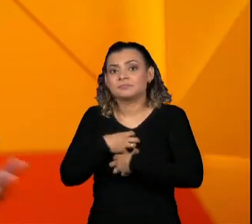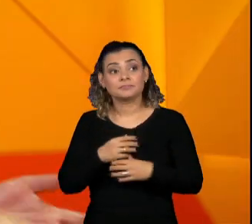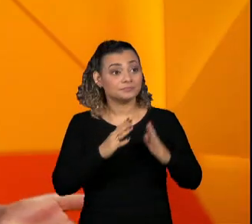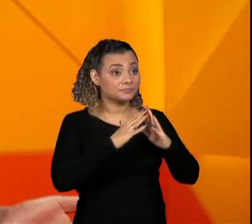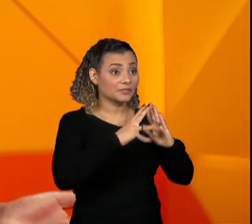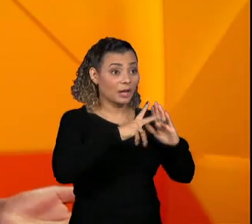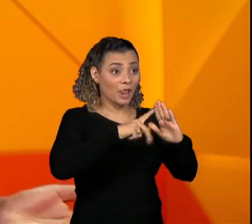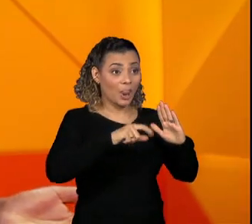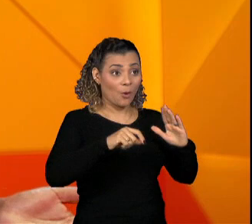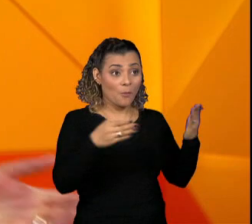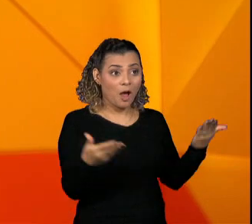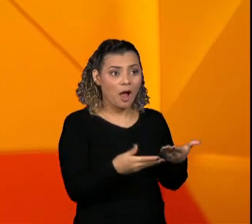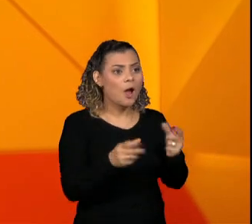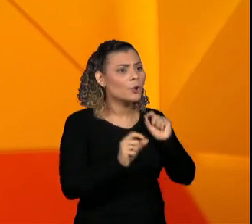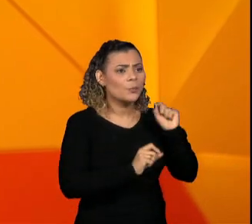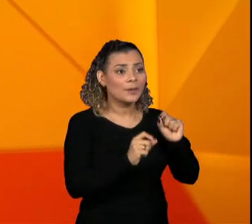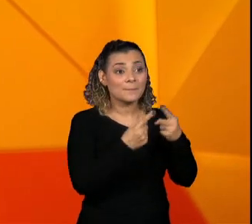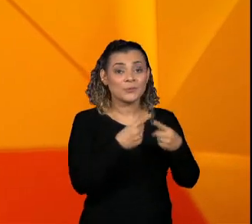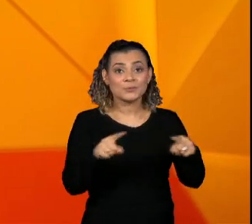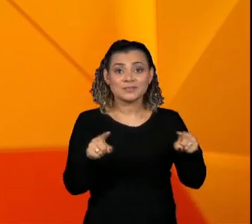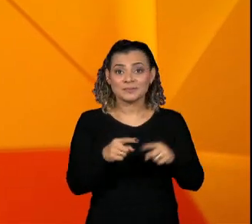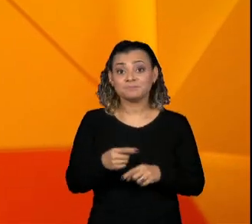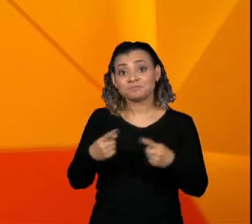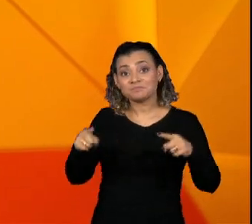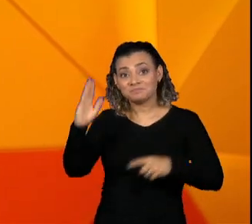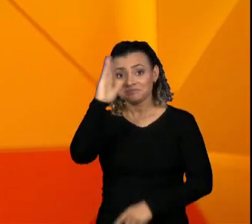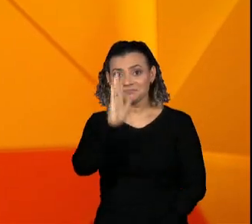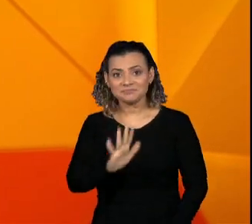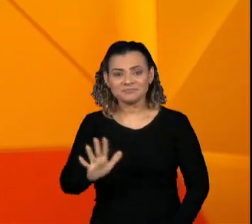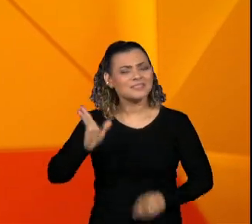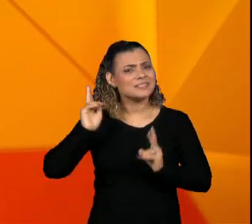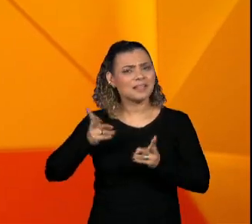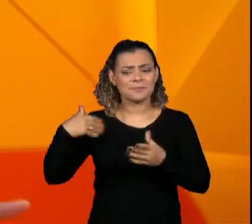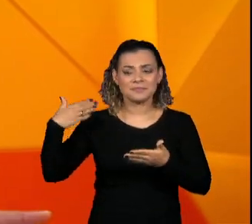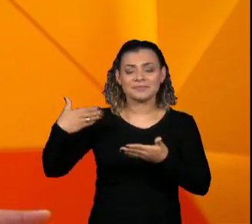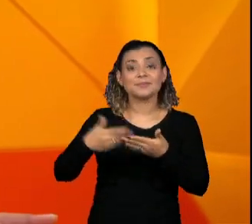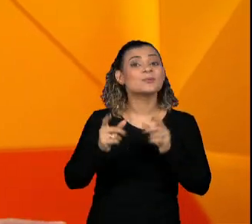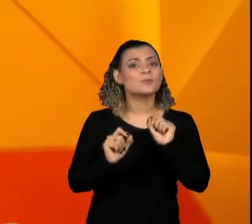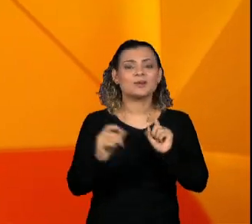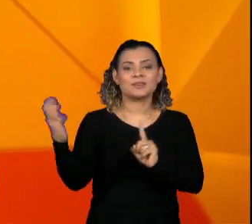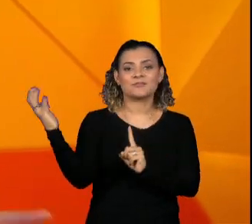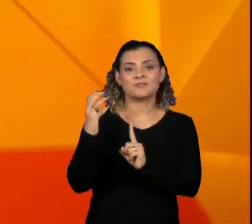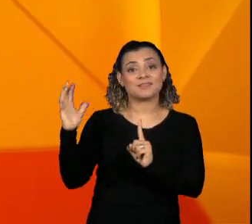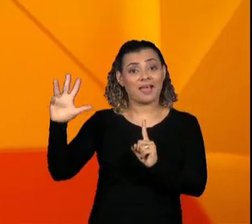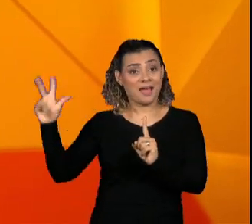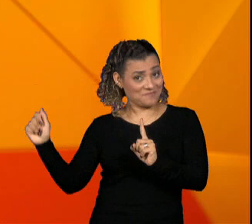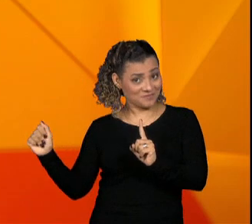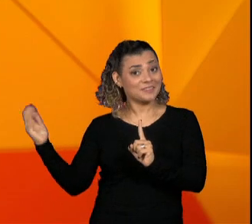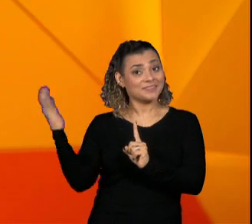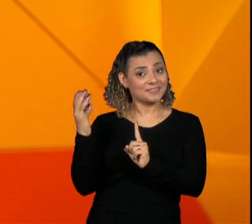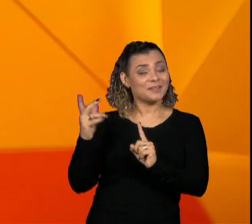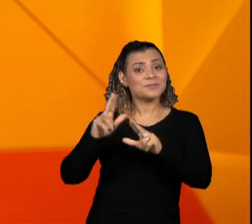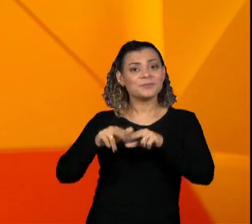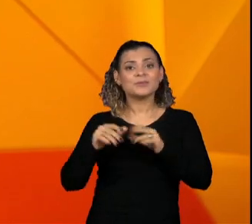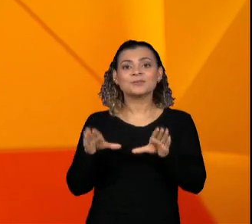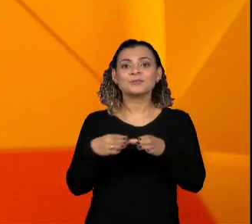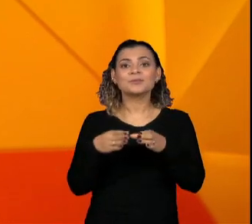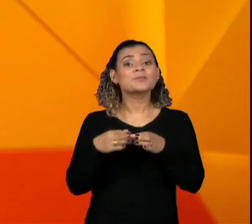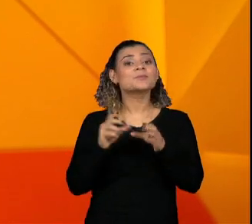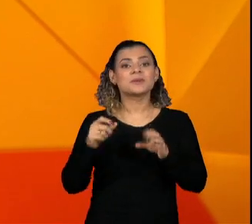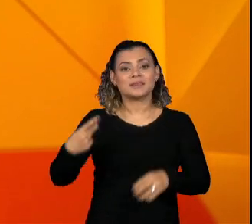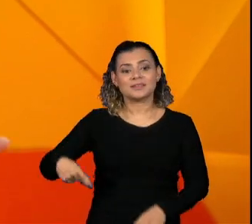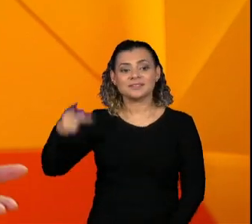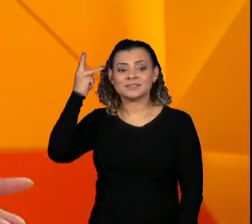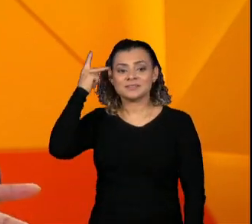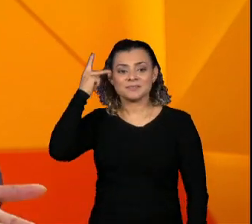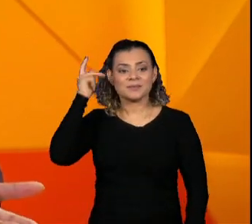a gente vai para a música. A música brasileira, desde sempre, se inspira nos ritmos africanos. E a banda Oroiá, de São Paulo,